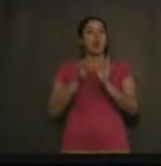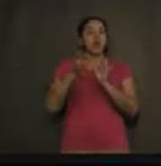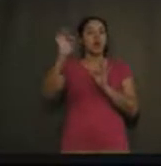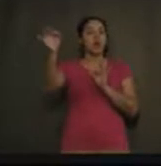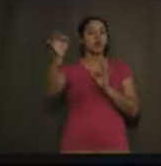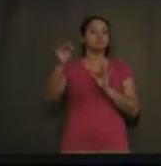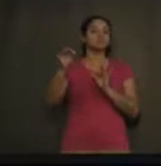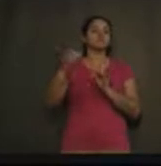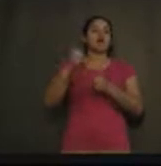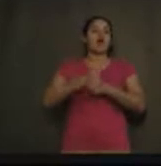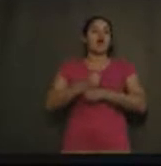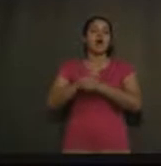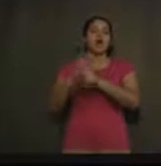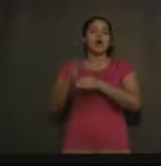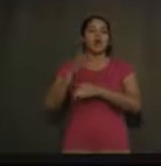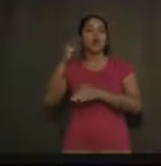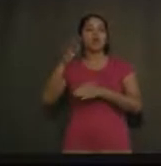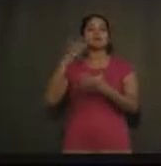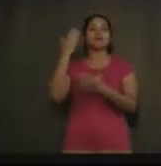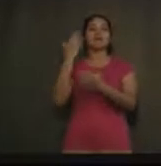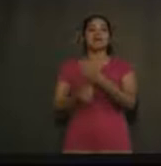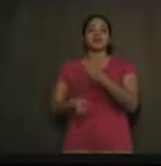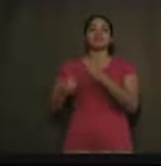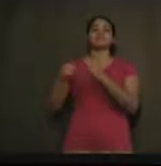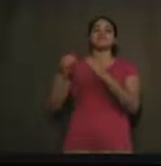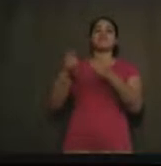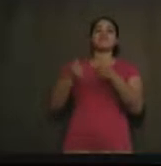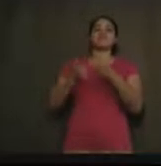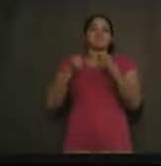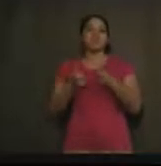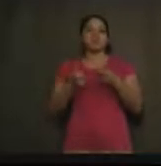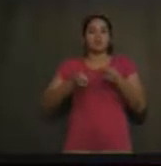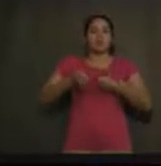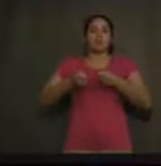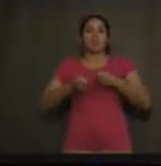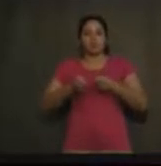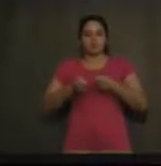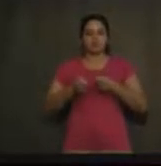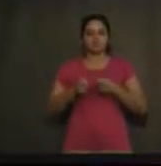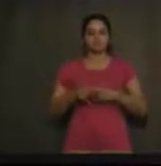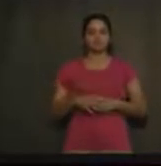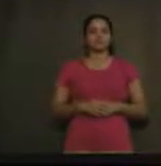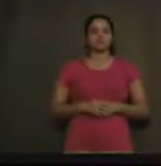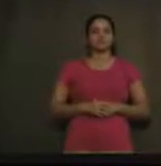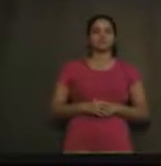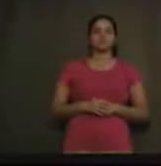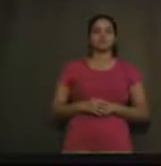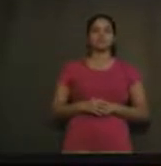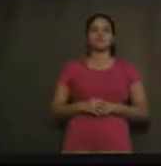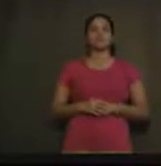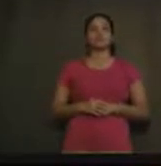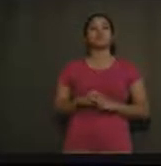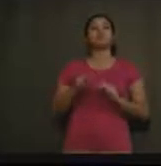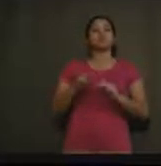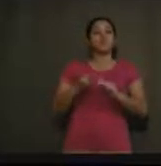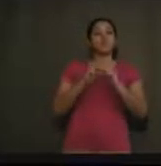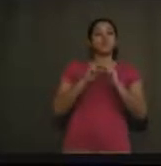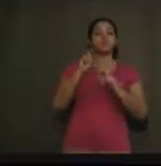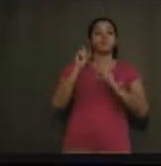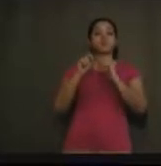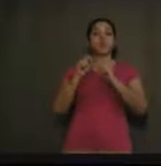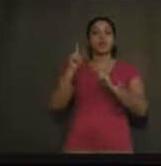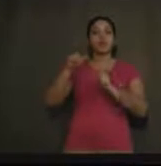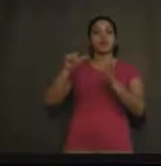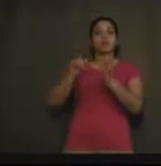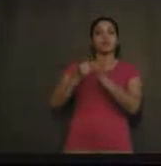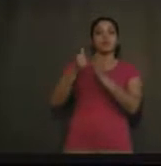planeta. O maior candidato a ser ejetado, a ser perdido, é, ironicamente, o primeiro